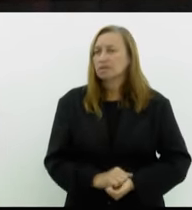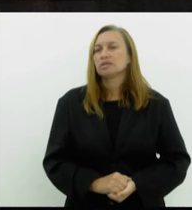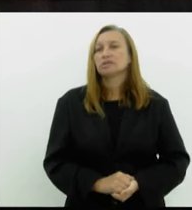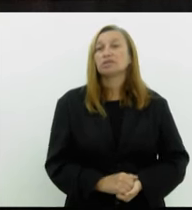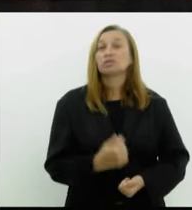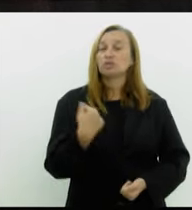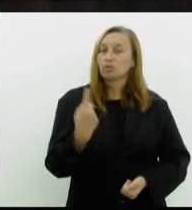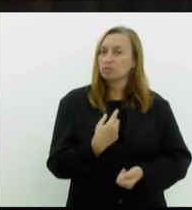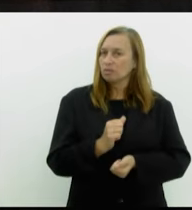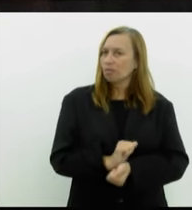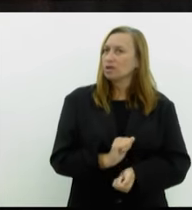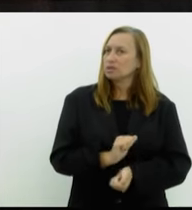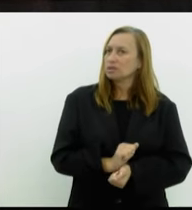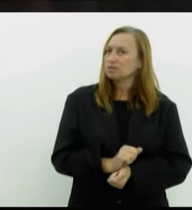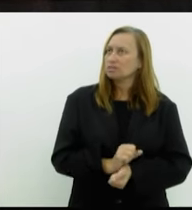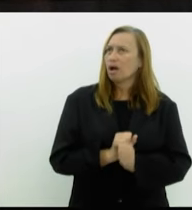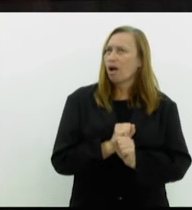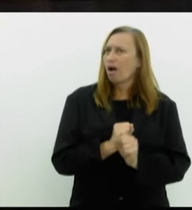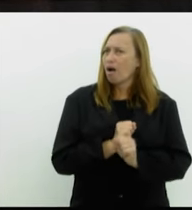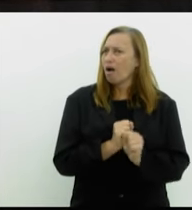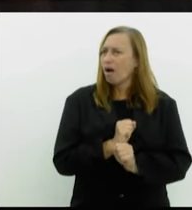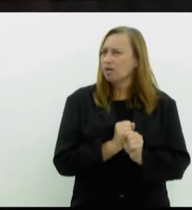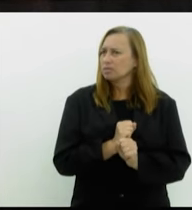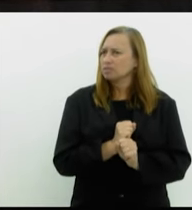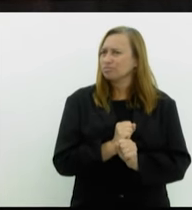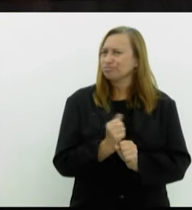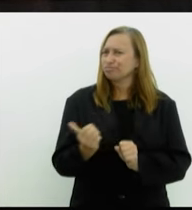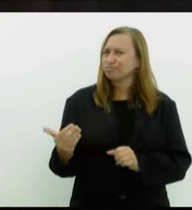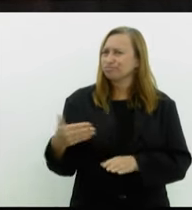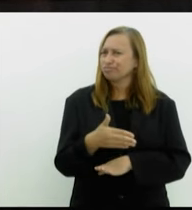Estamos aguardando faz tempo e não chega.